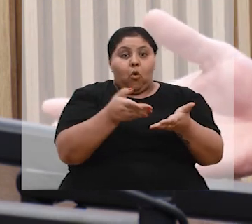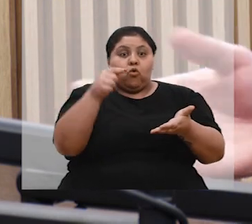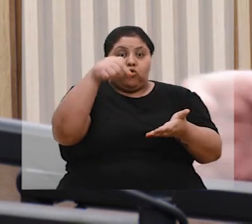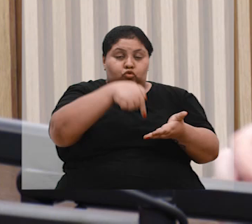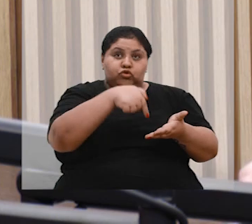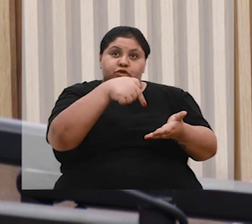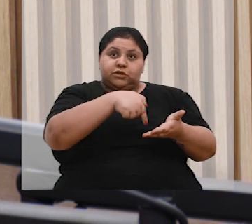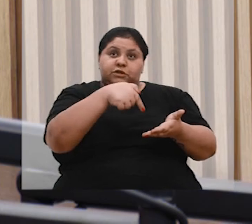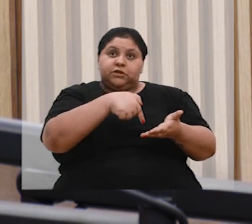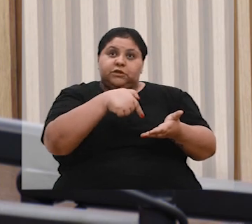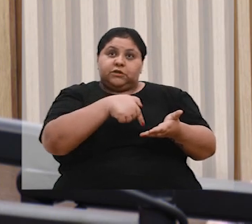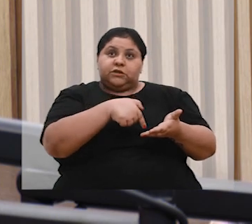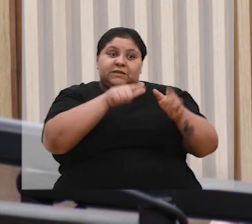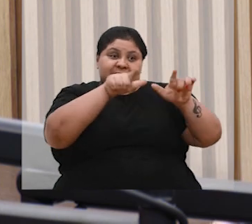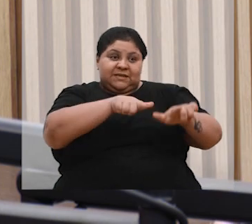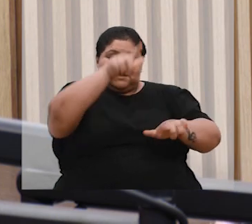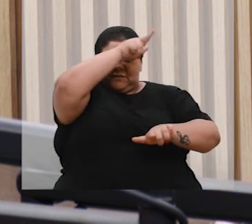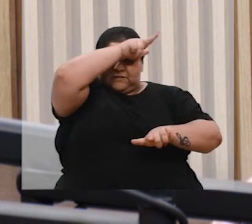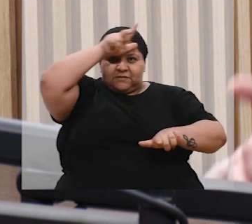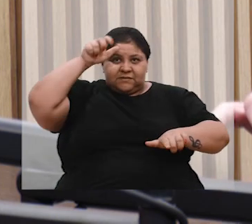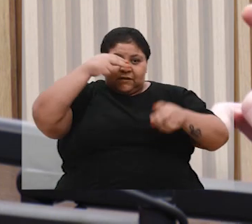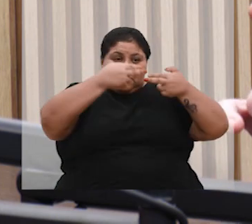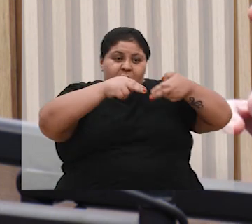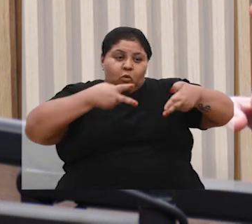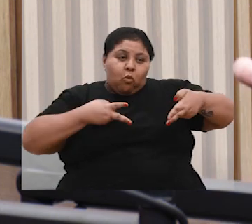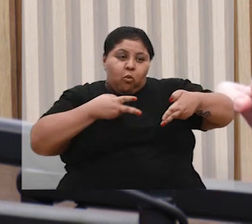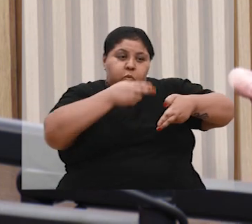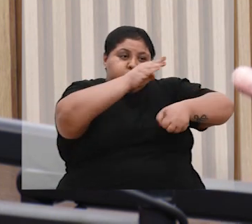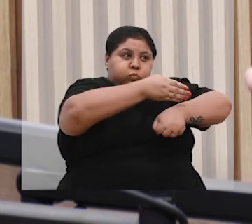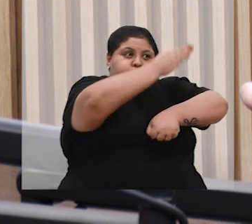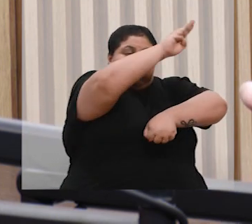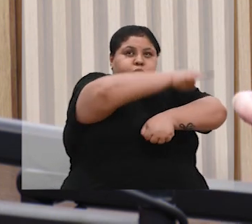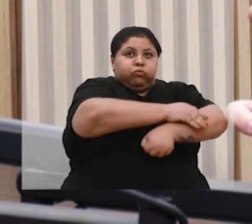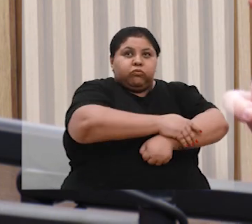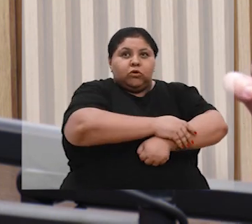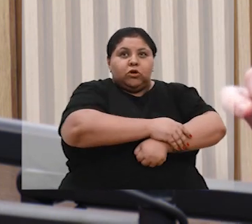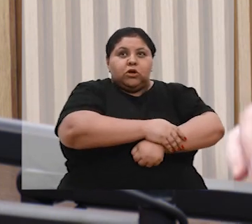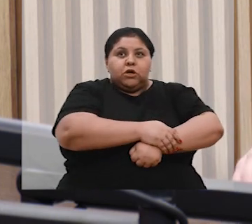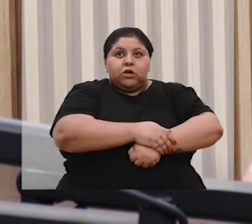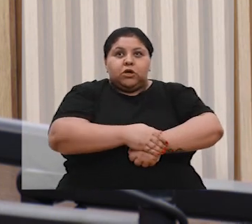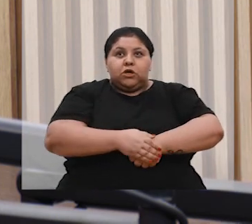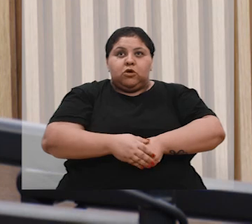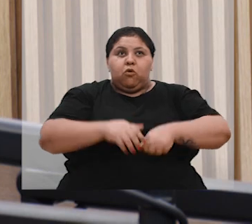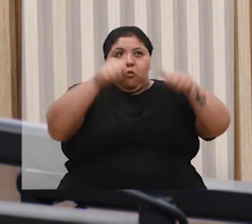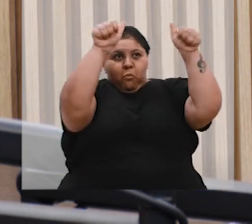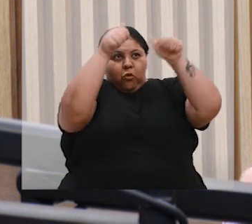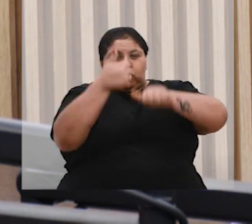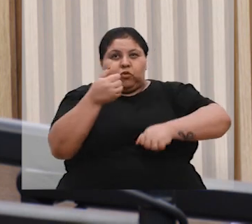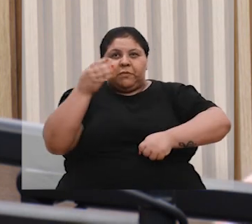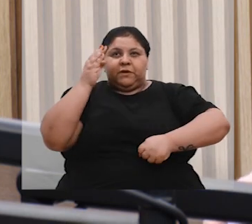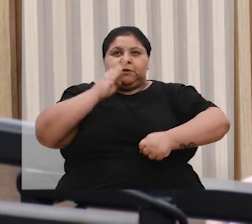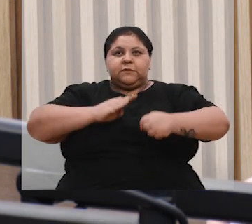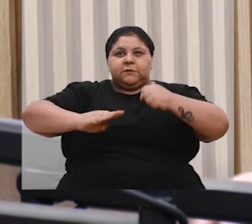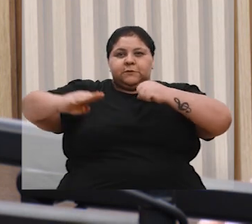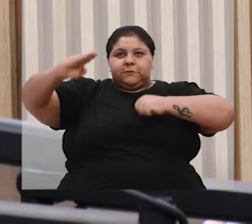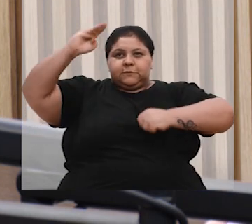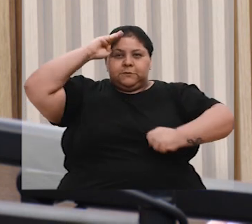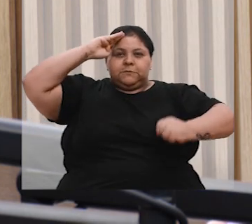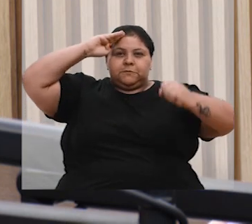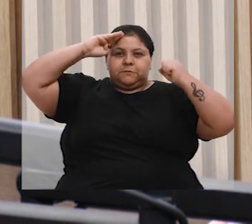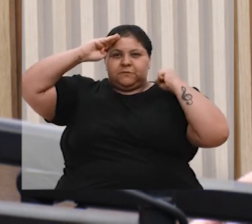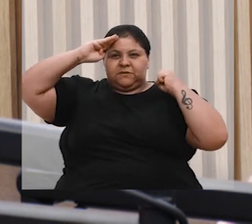a sede da prefeitura. É inaugurado esse pavilhão, e o Monumento ao Imigrante, ele é inaugurado também nesse contexto,